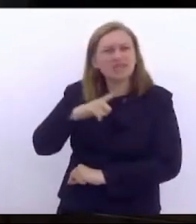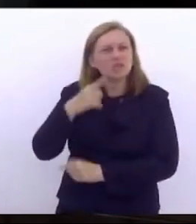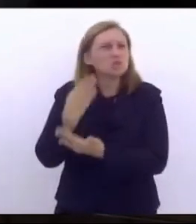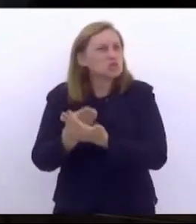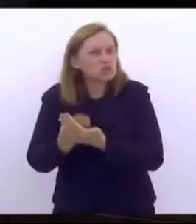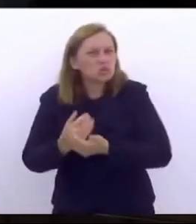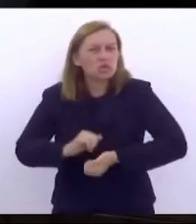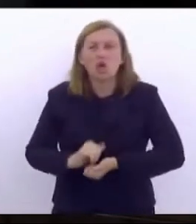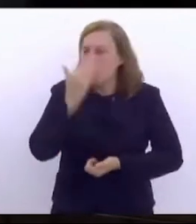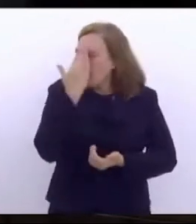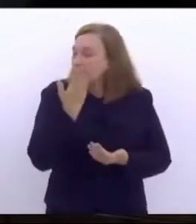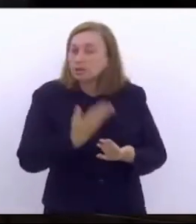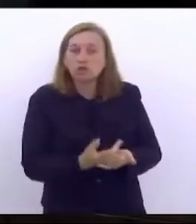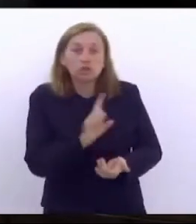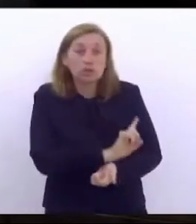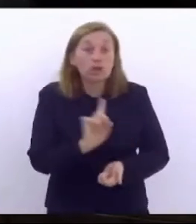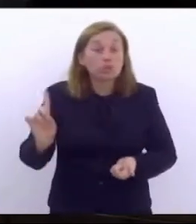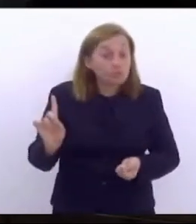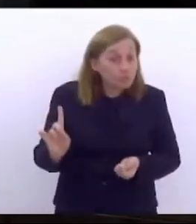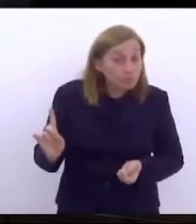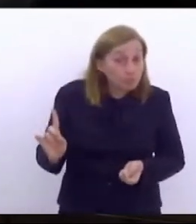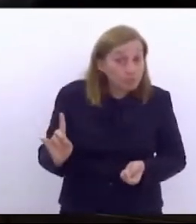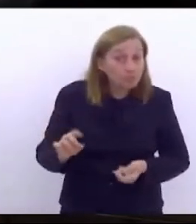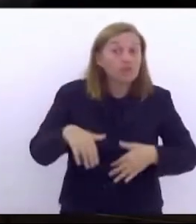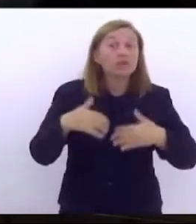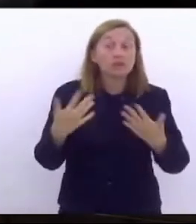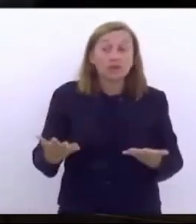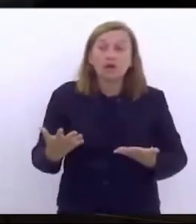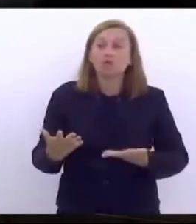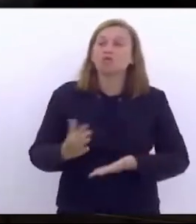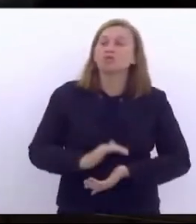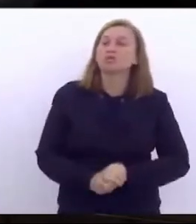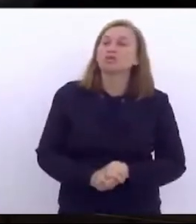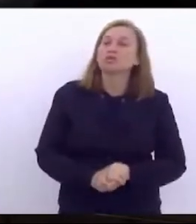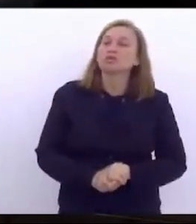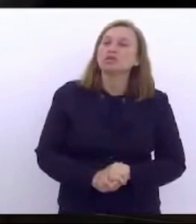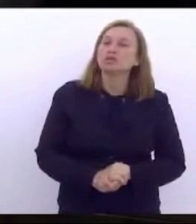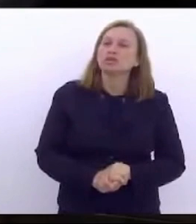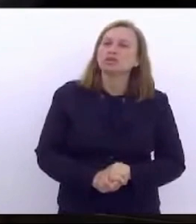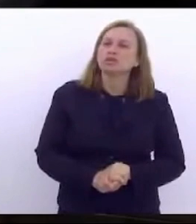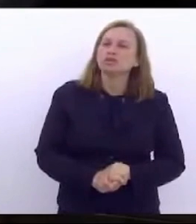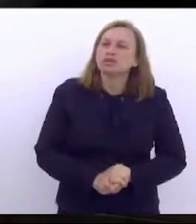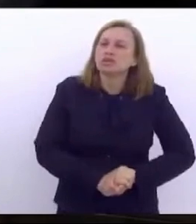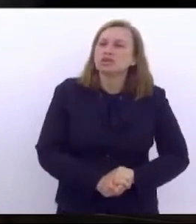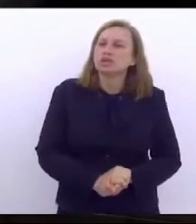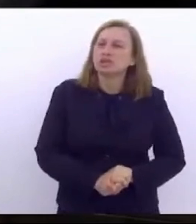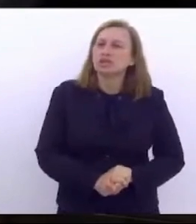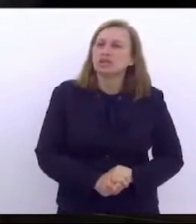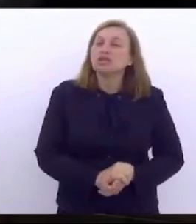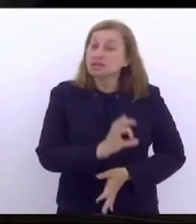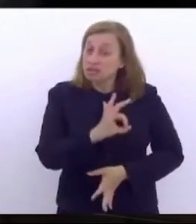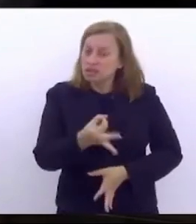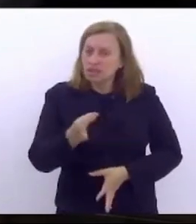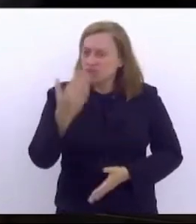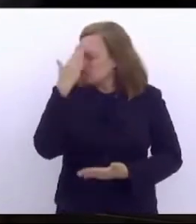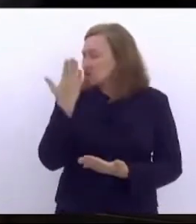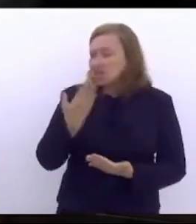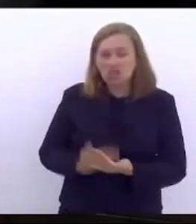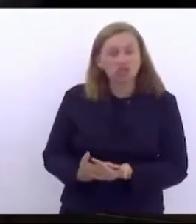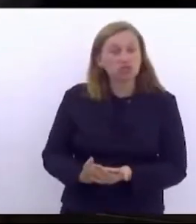estudos? Eu creio que não. Né? E aí, vamos dar até essa benevolência, né? De fato, creio que